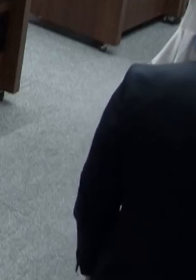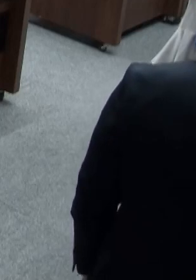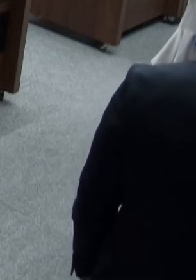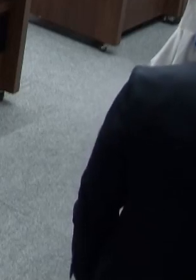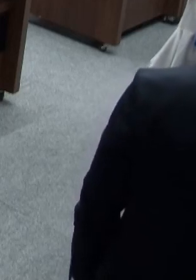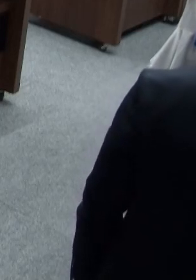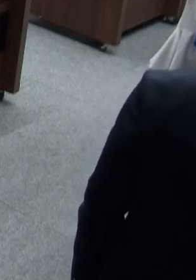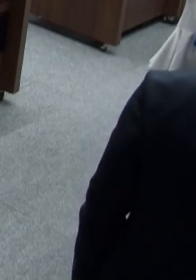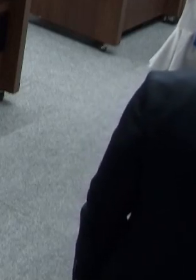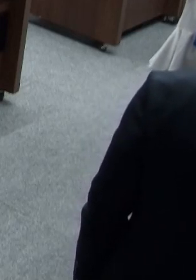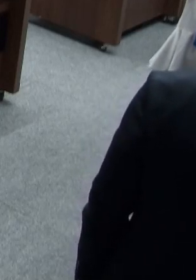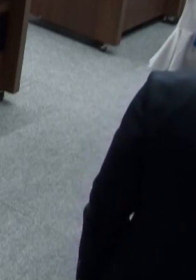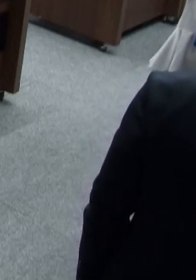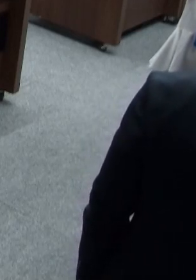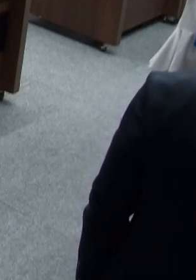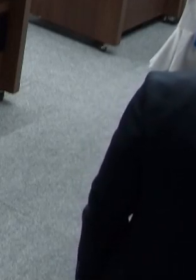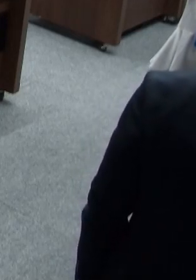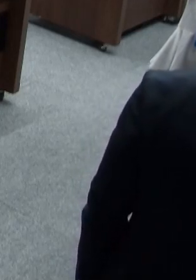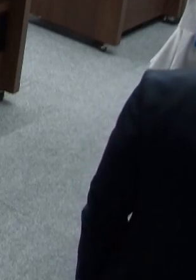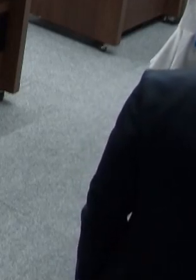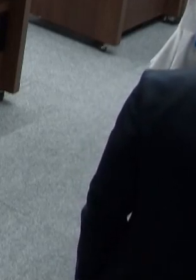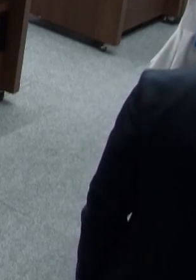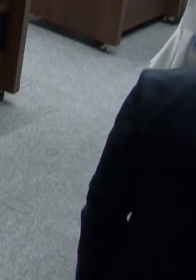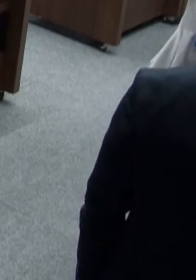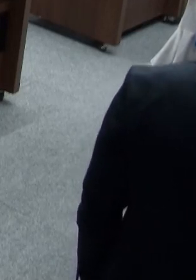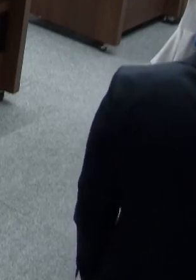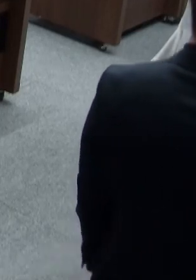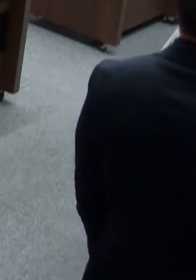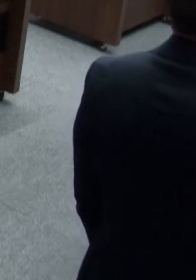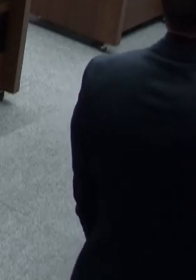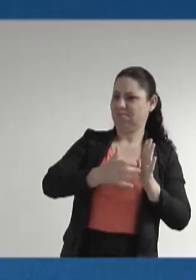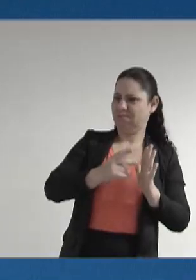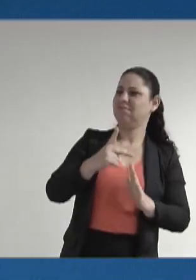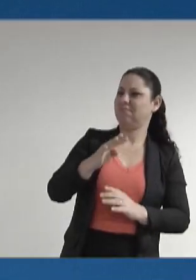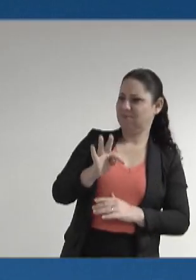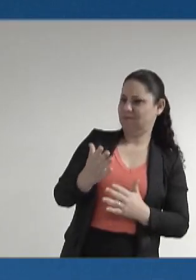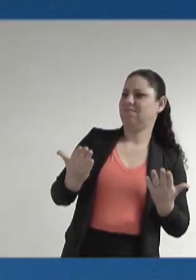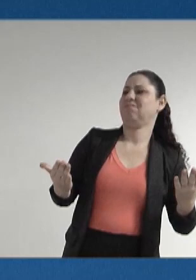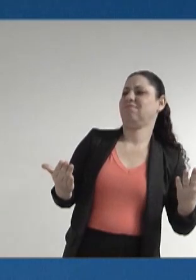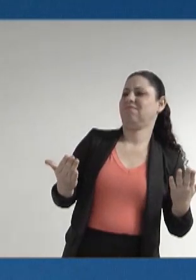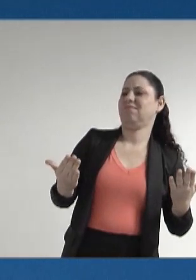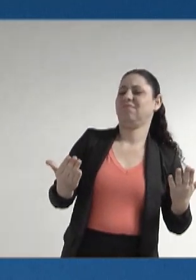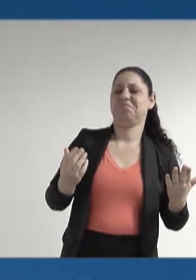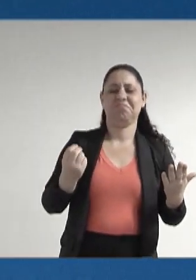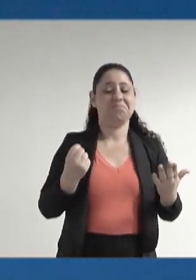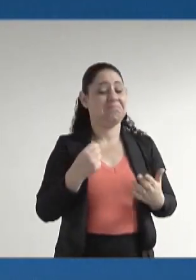trocar. Pedro Kemp olhou assim para falou: será que ele vem para o PT?